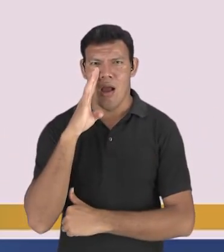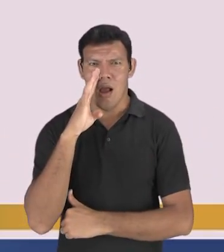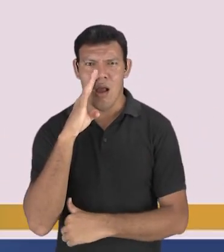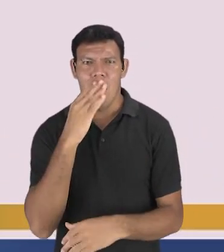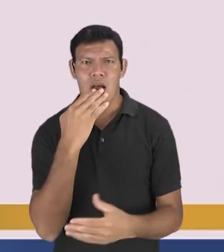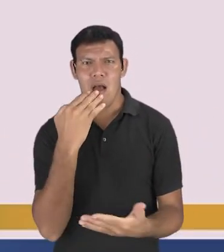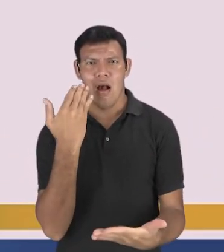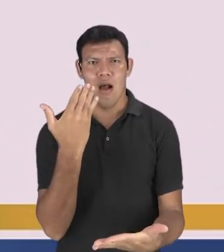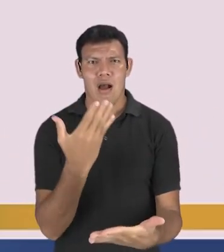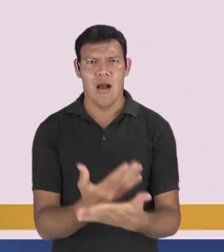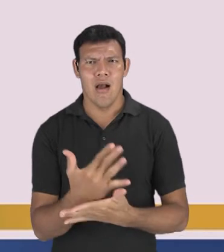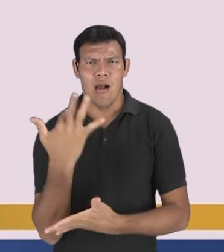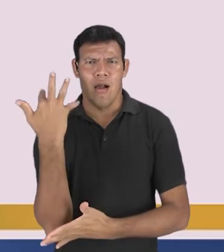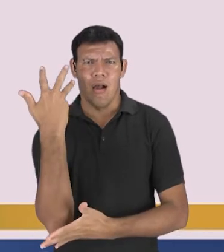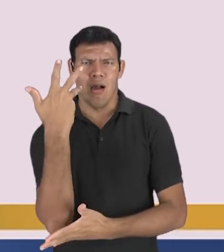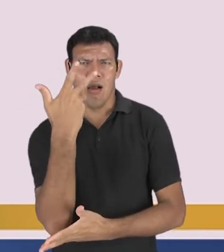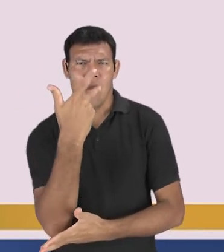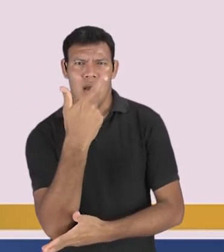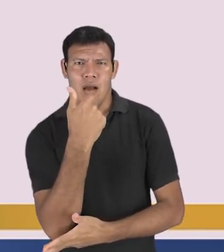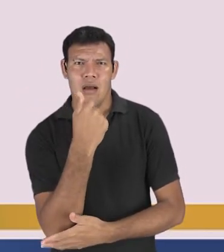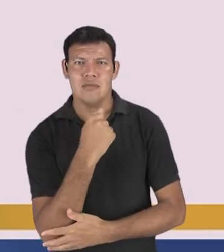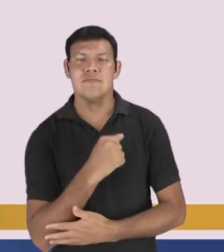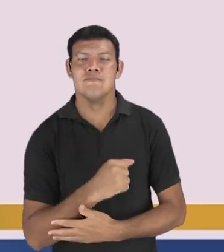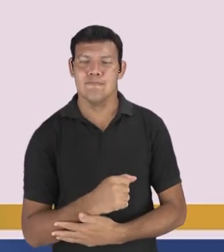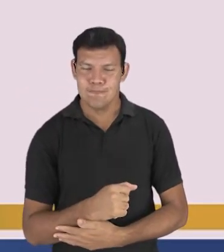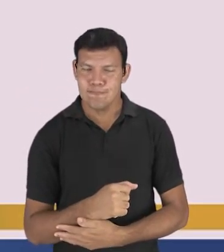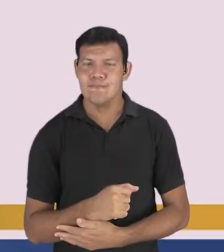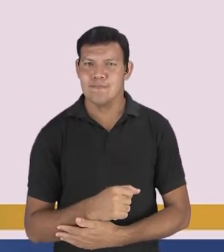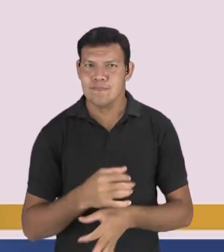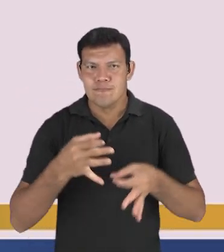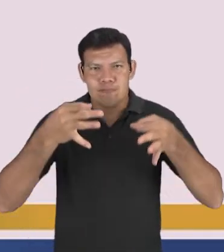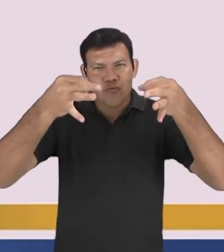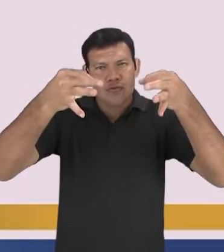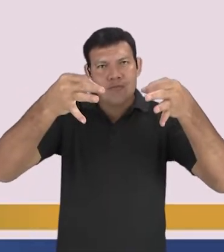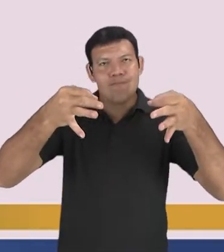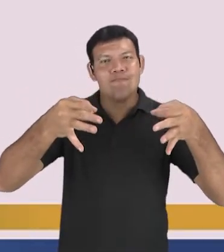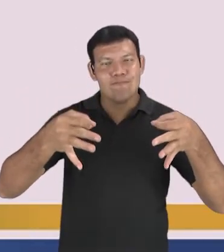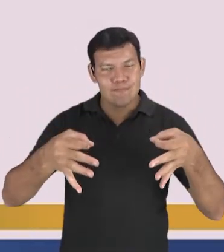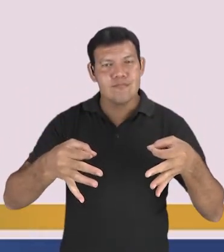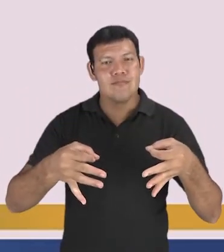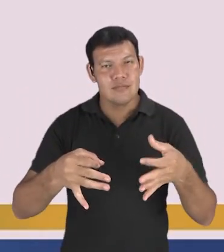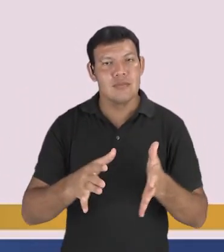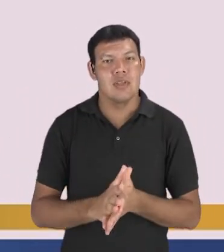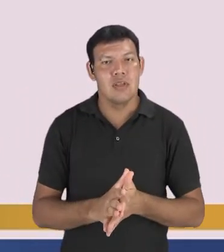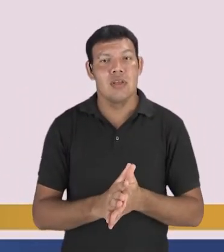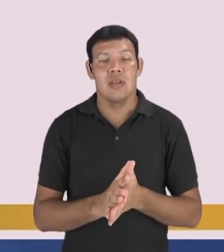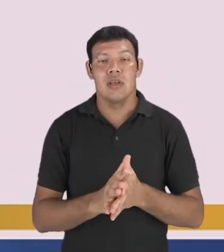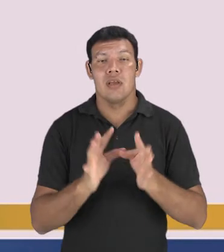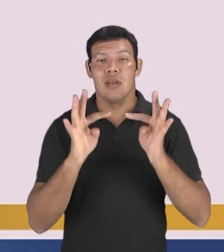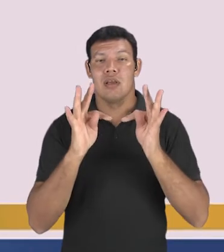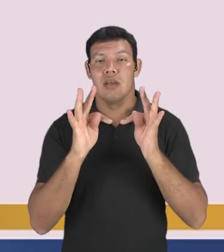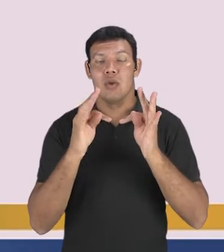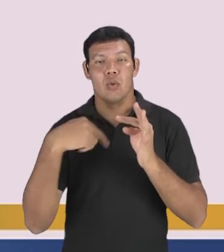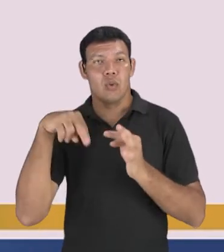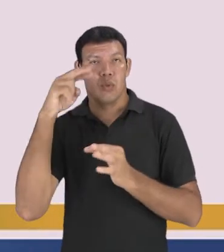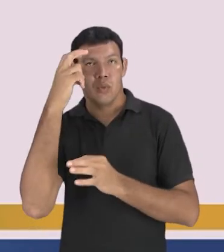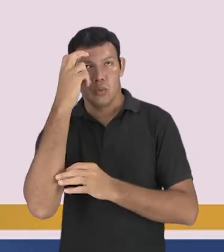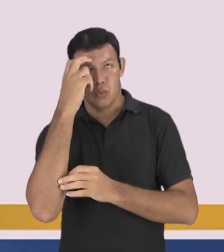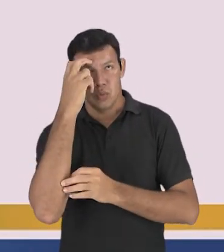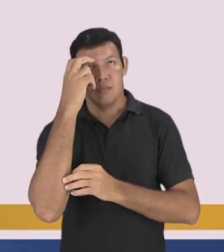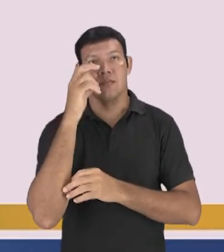simbolismo sobrenatural. Geralmente as máscaras são usadas para rituais. Elas podem ser feitas de palha,